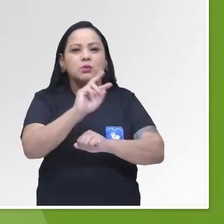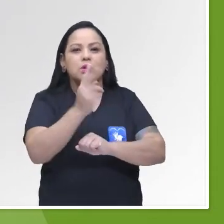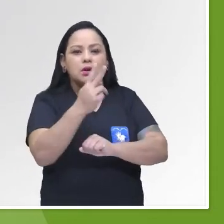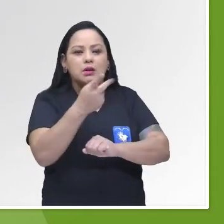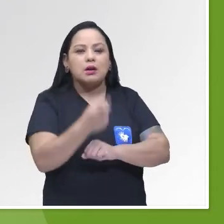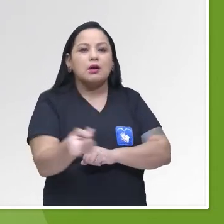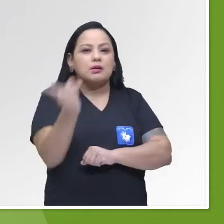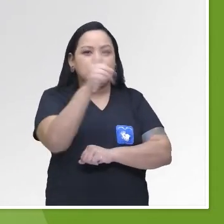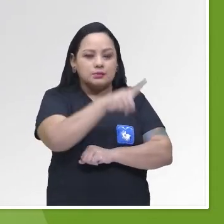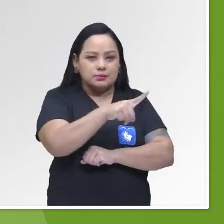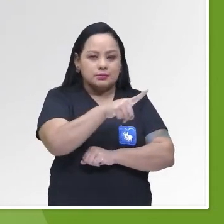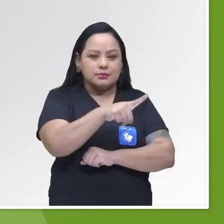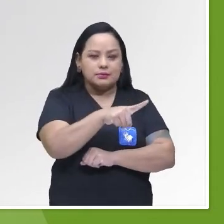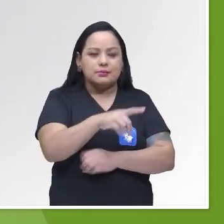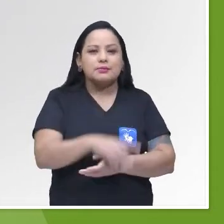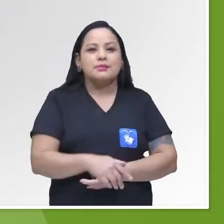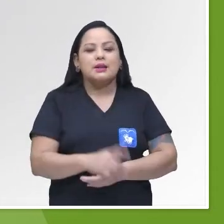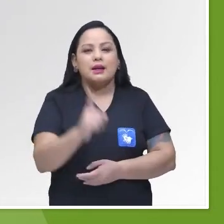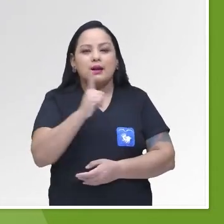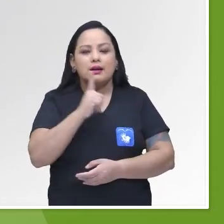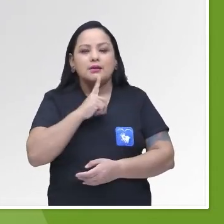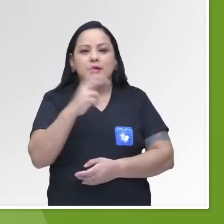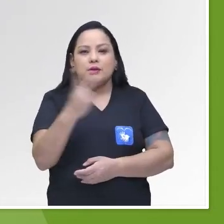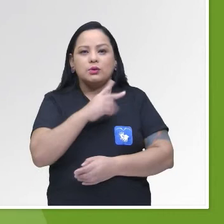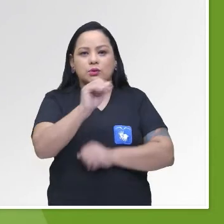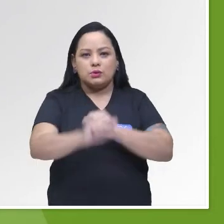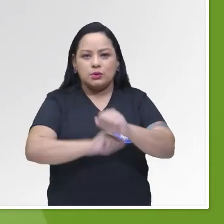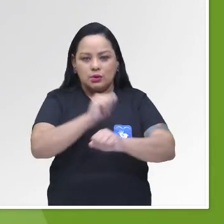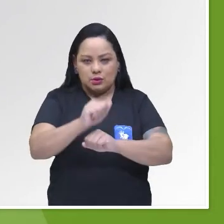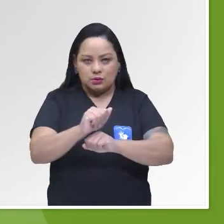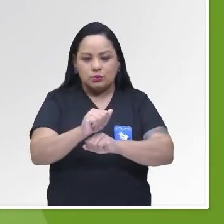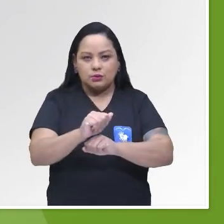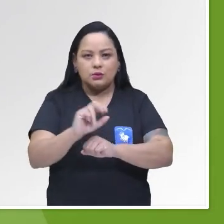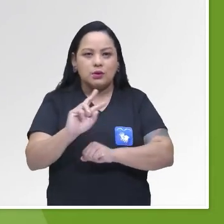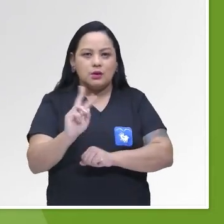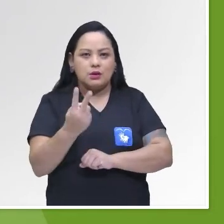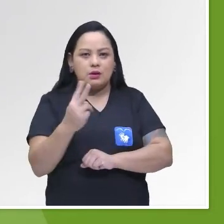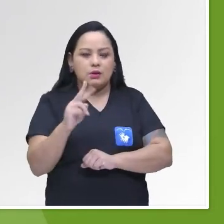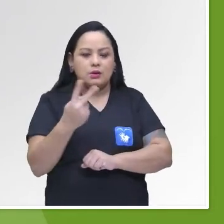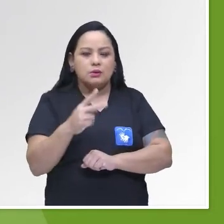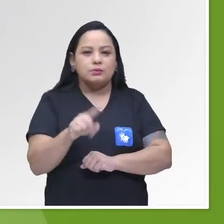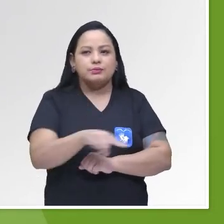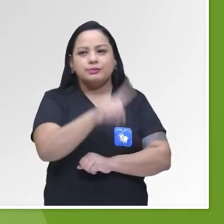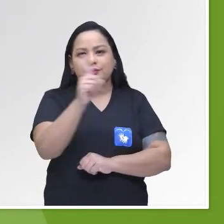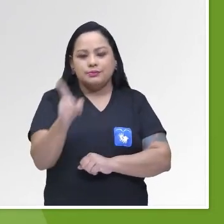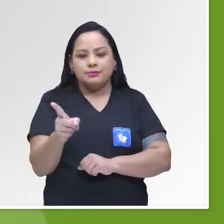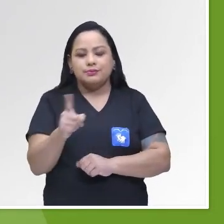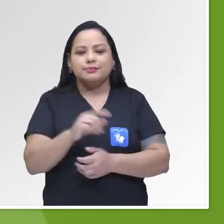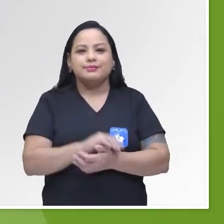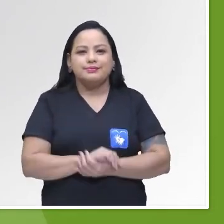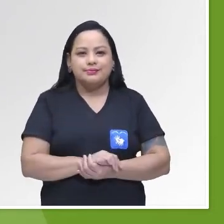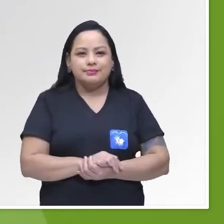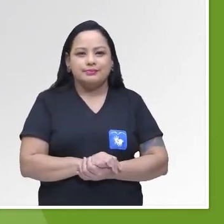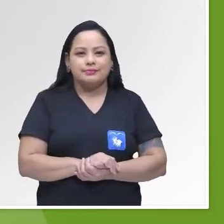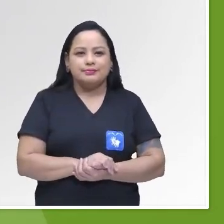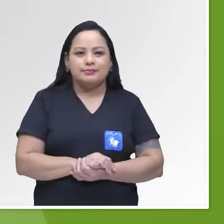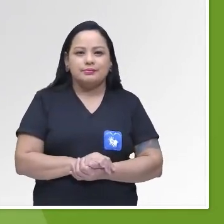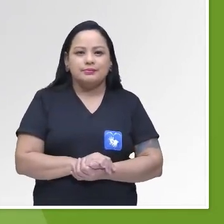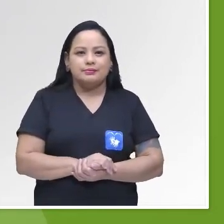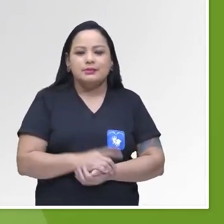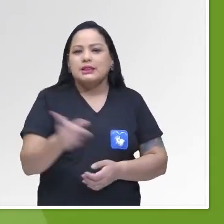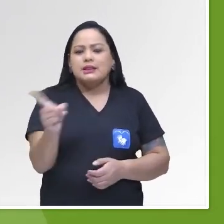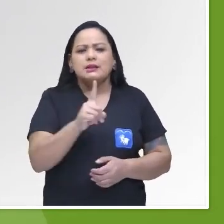nos reagentes e você tem 2 átomos de hidrogênio nos produtos.